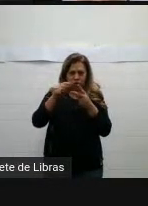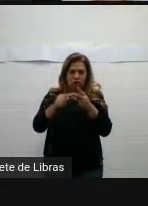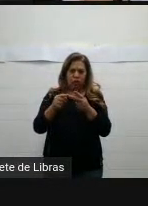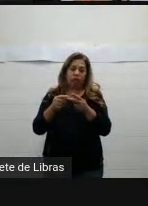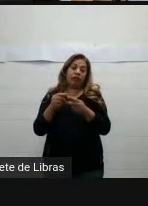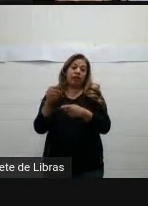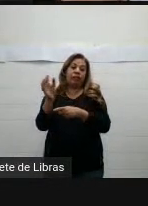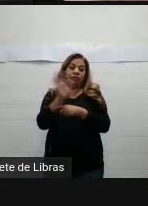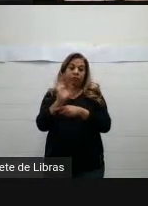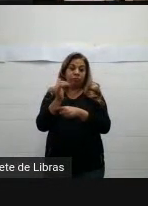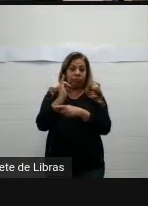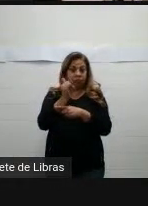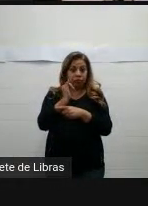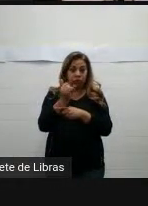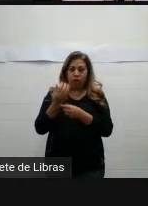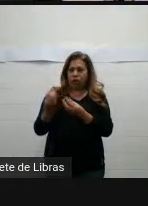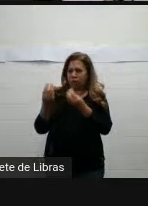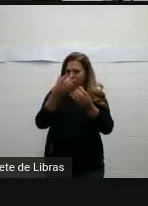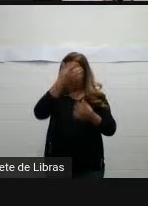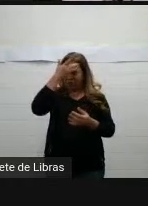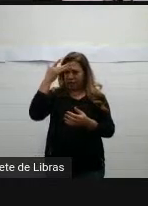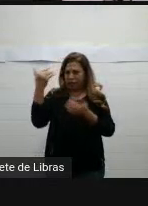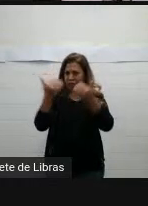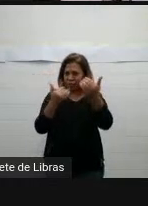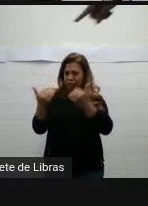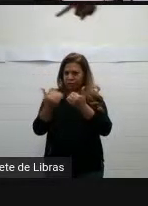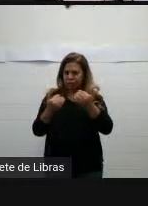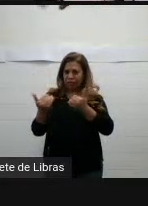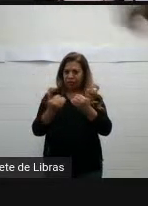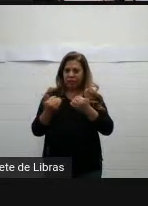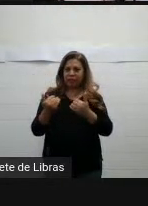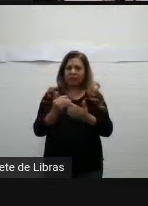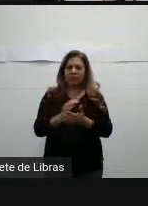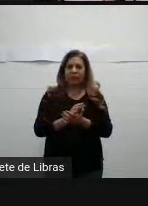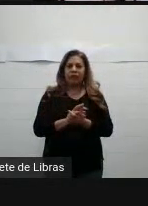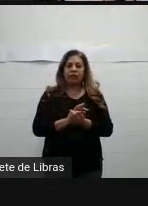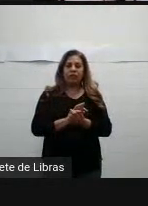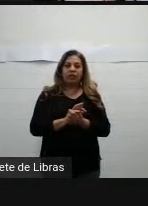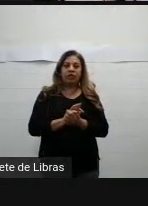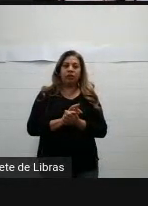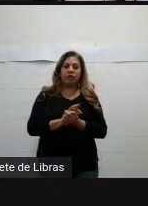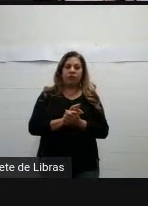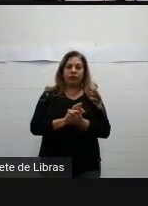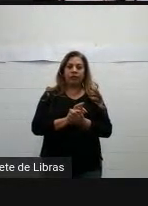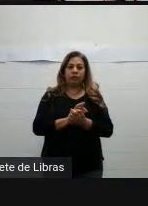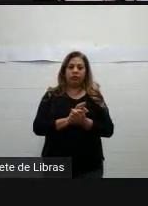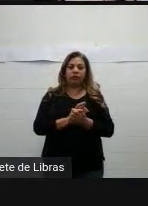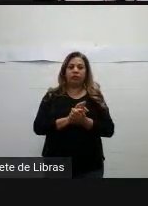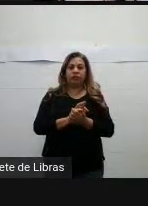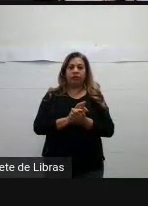construído por muita gente. E pode passar, por favor?